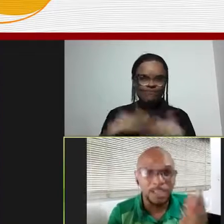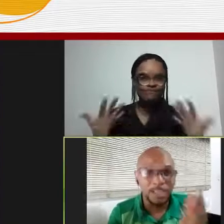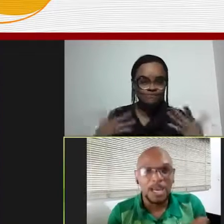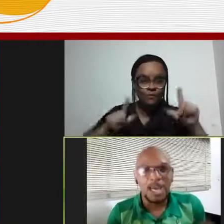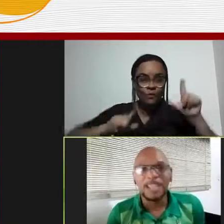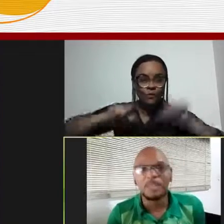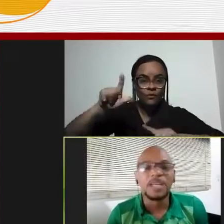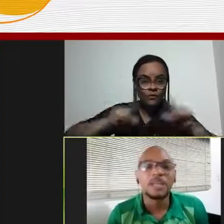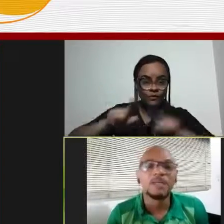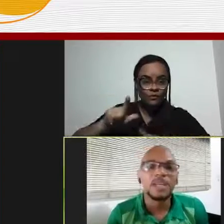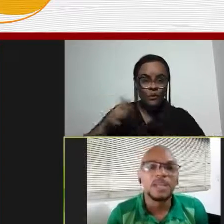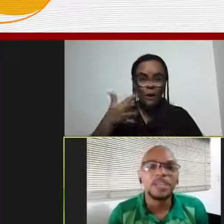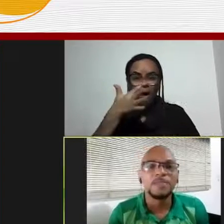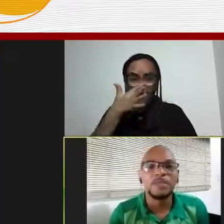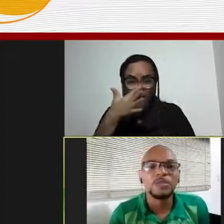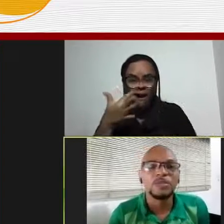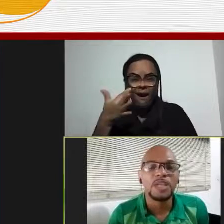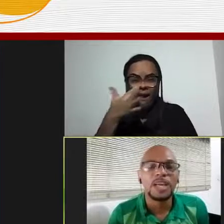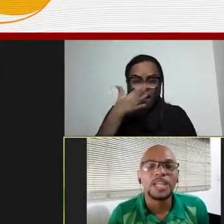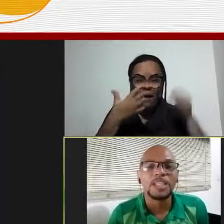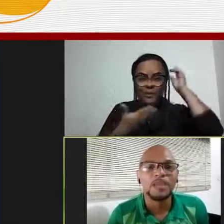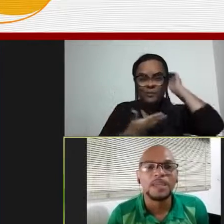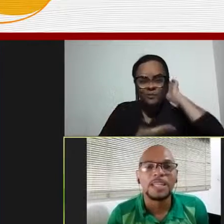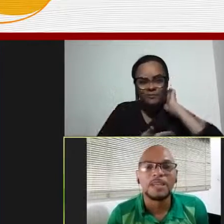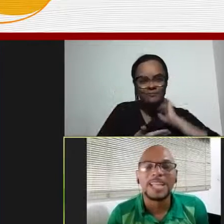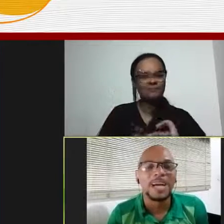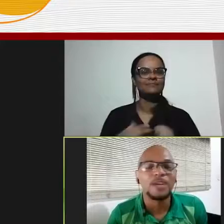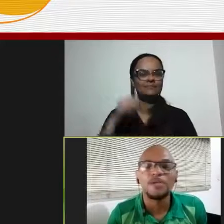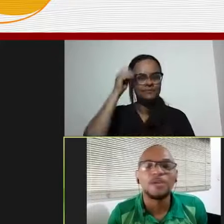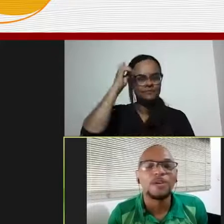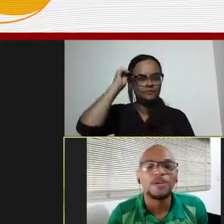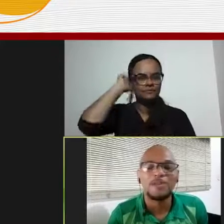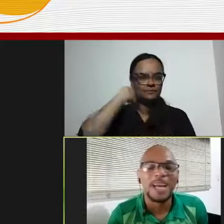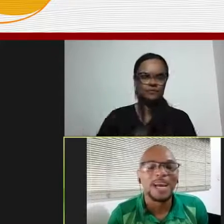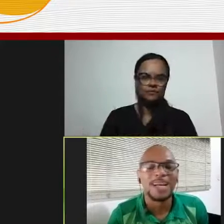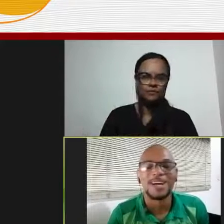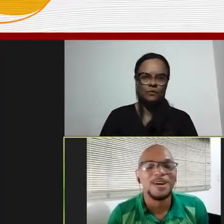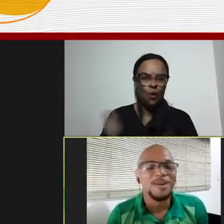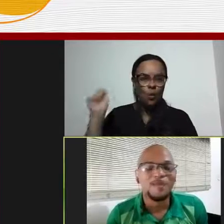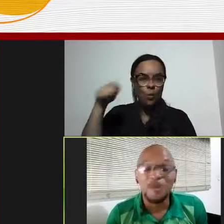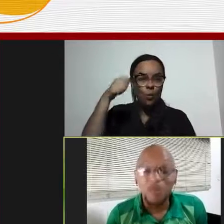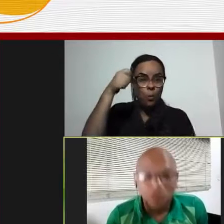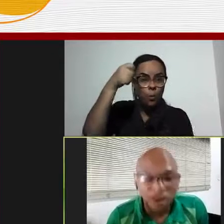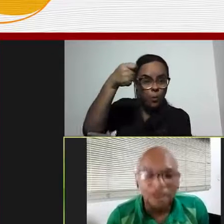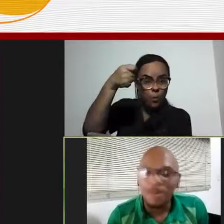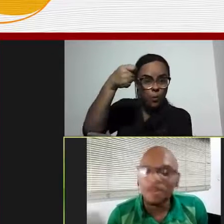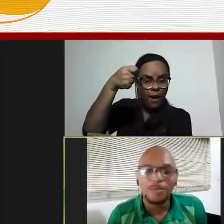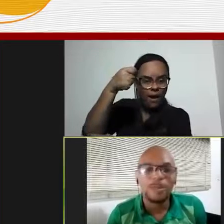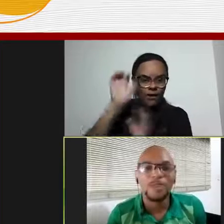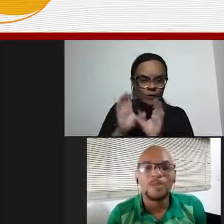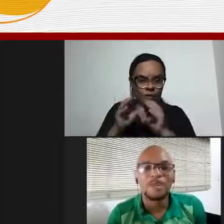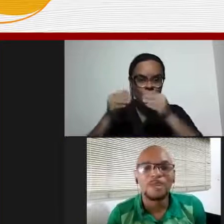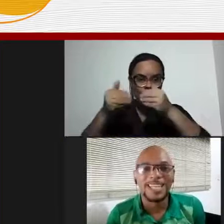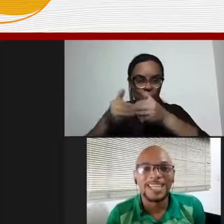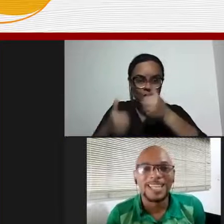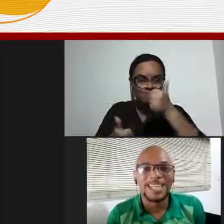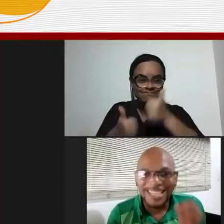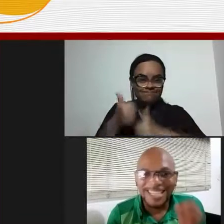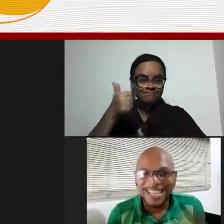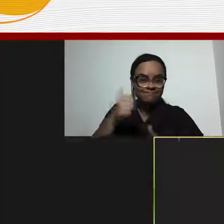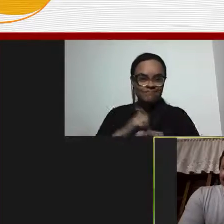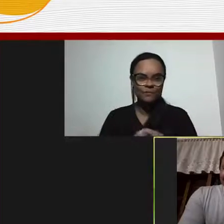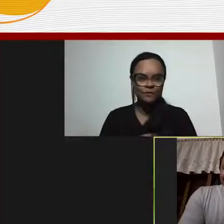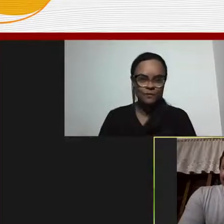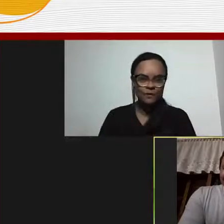mas admirando um grande amigo subindo aquelas rampas ali, tacando fogo no Maracanã. Foi muito, muito emocionante